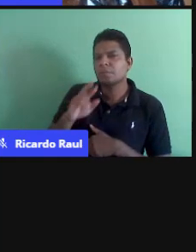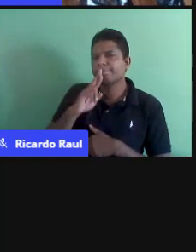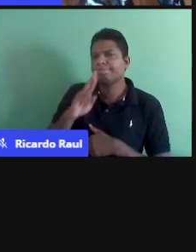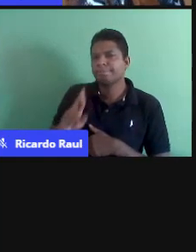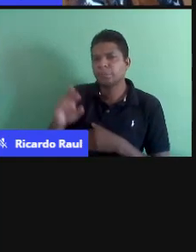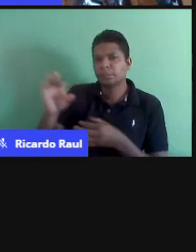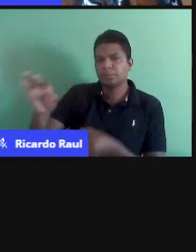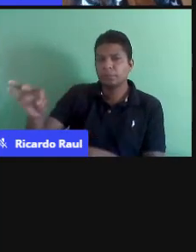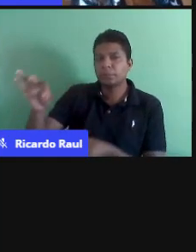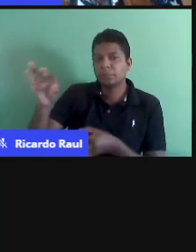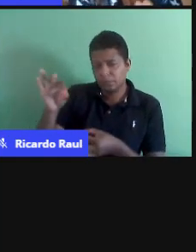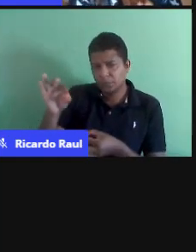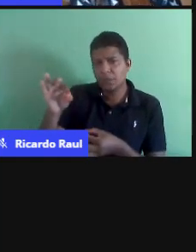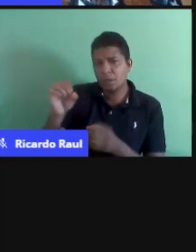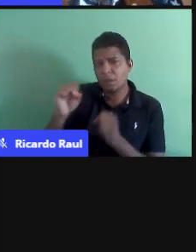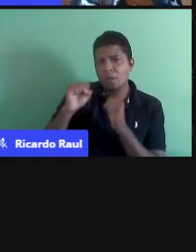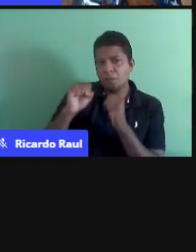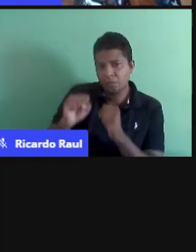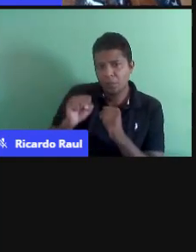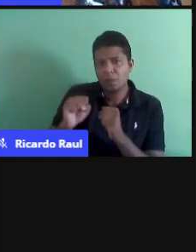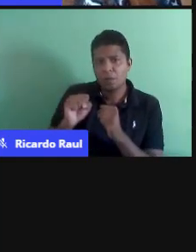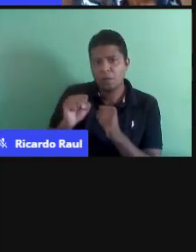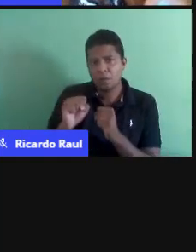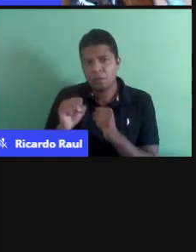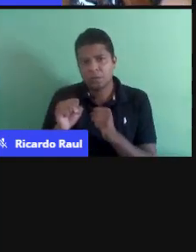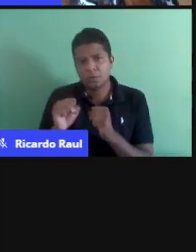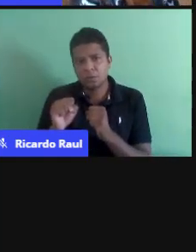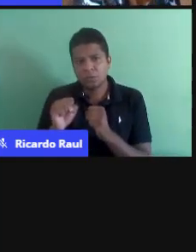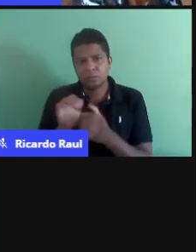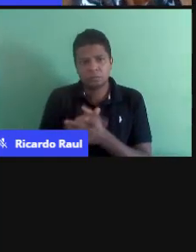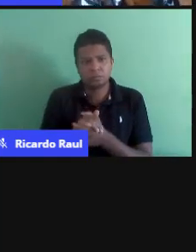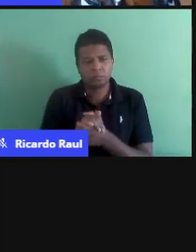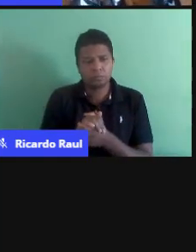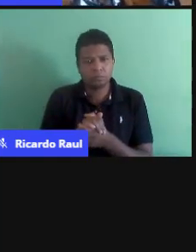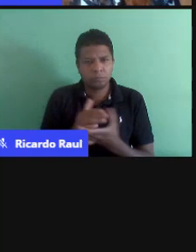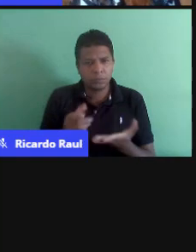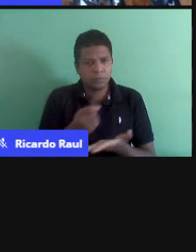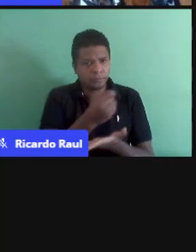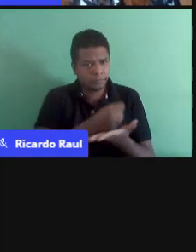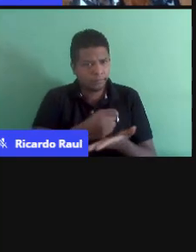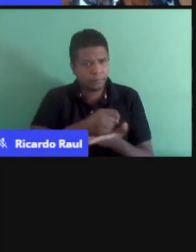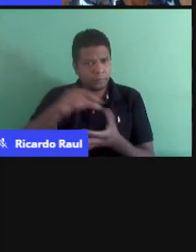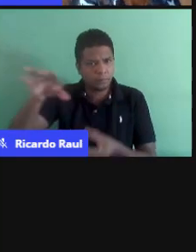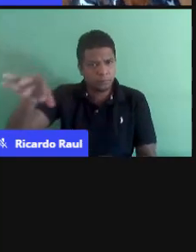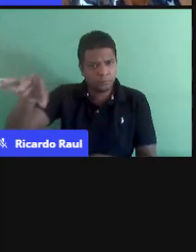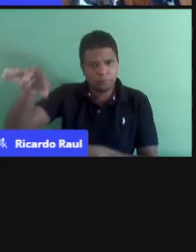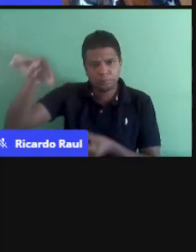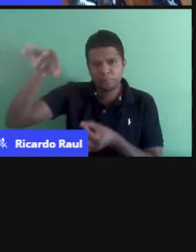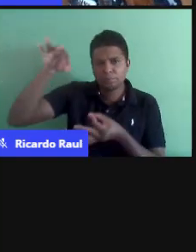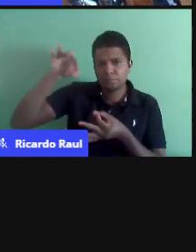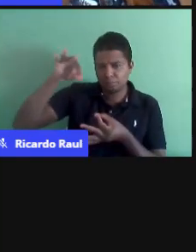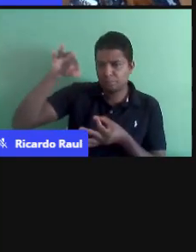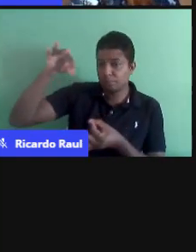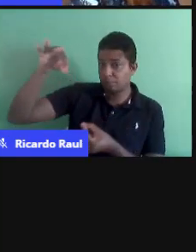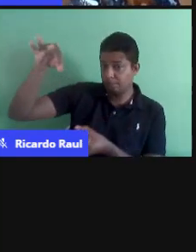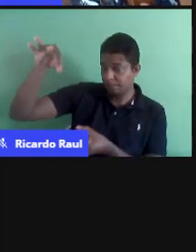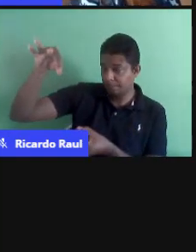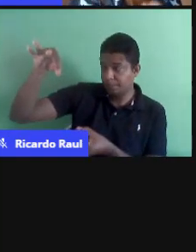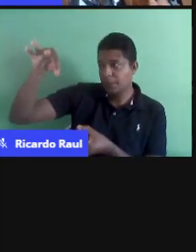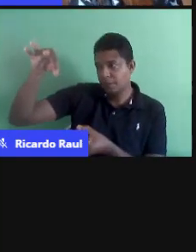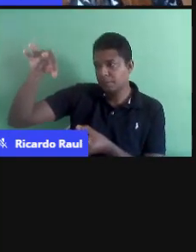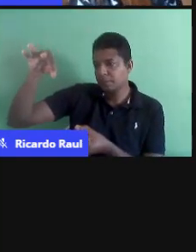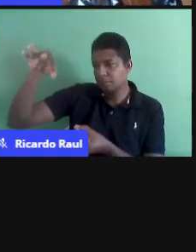sim. Nós podemos sim intervir no desenho da criança, né? Mas